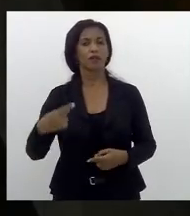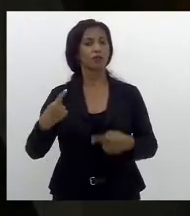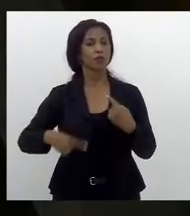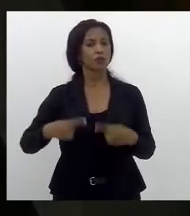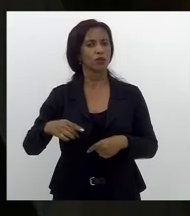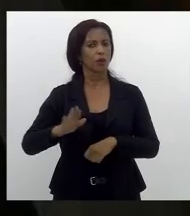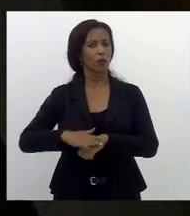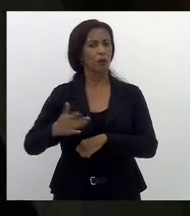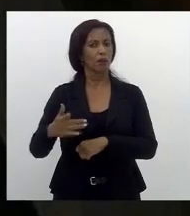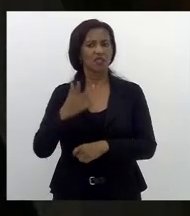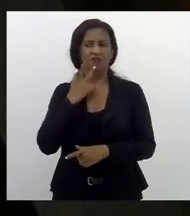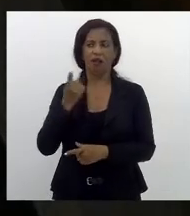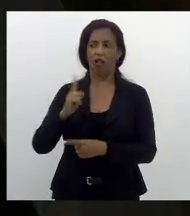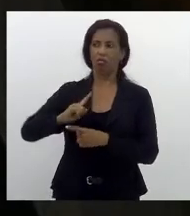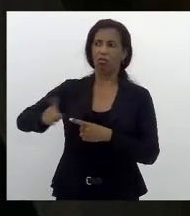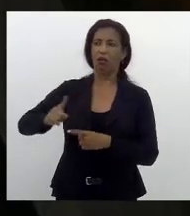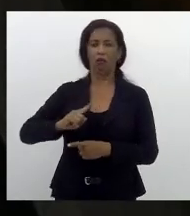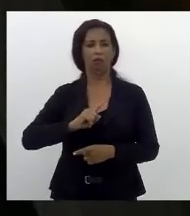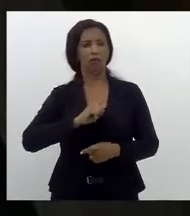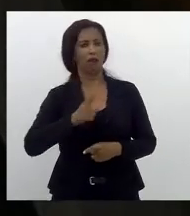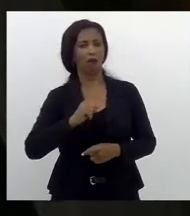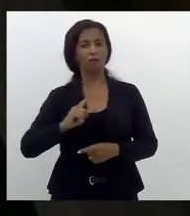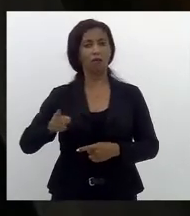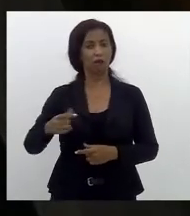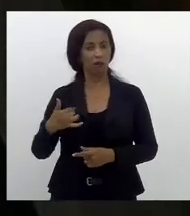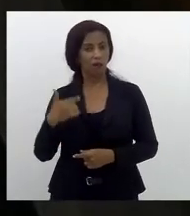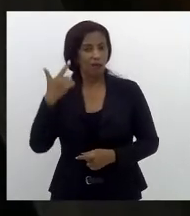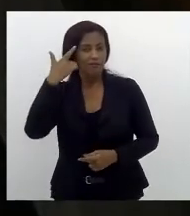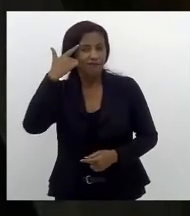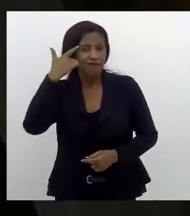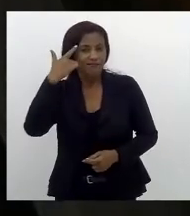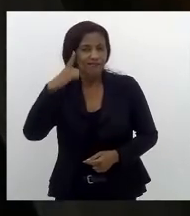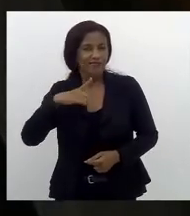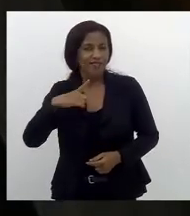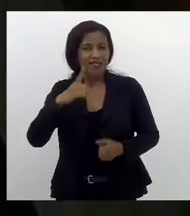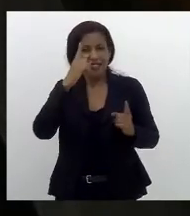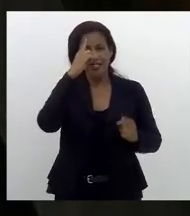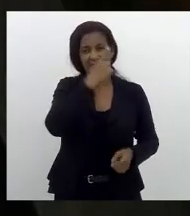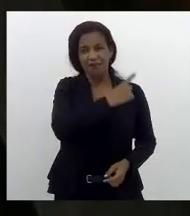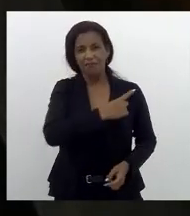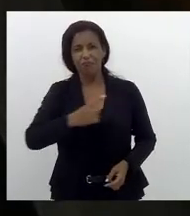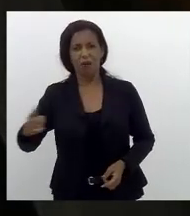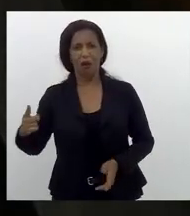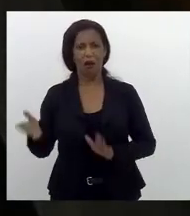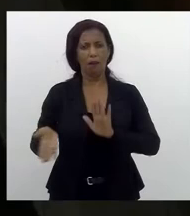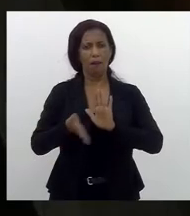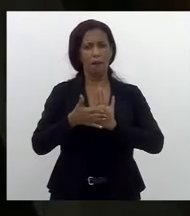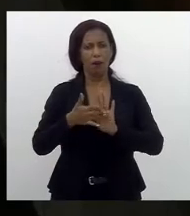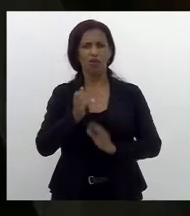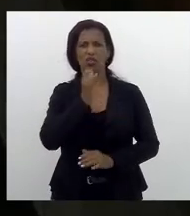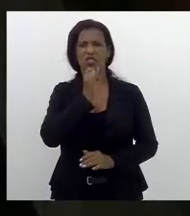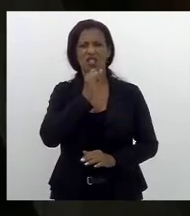políticas, por mais que se negue, por mais que se queira dissimular. Eu dei durante esse debate do pacote